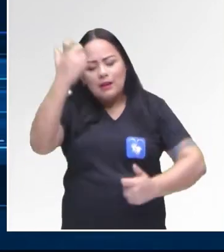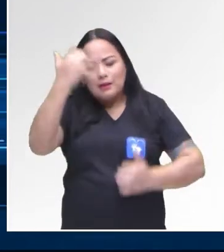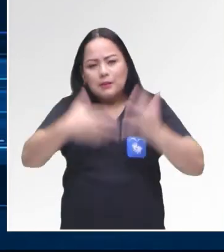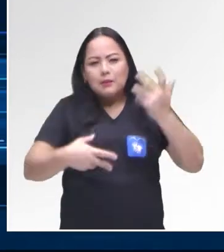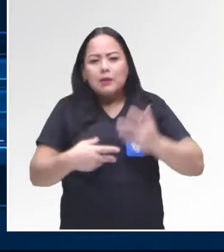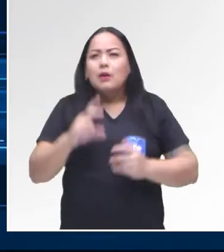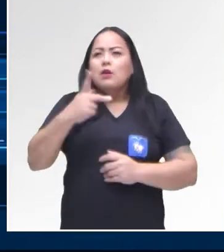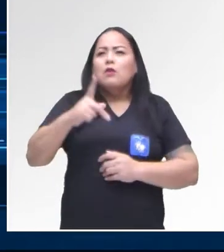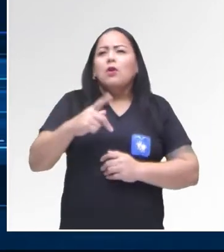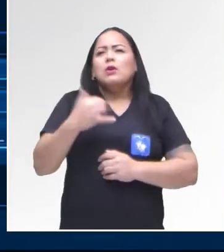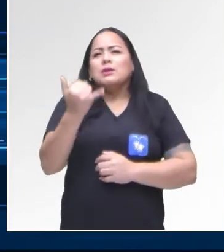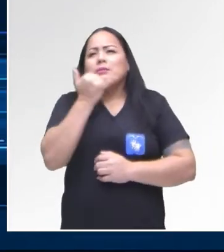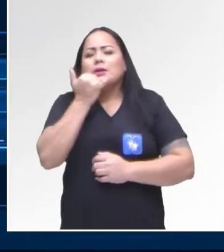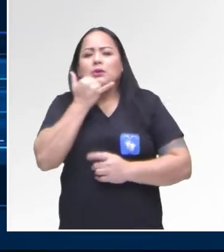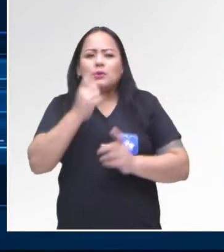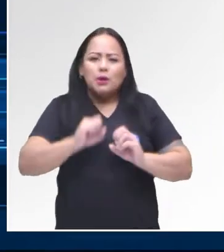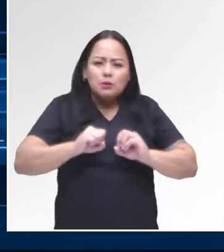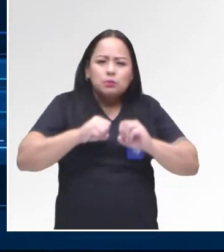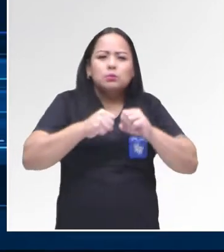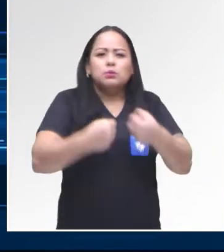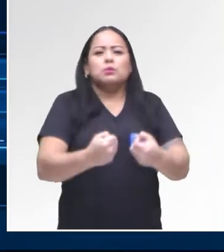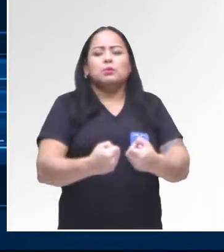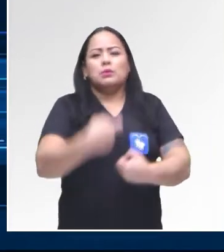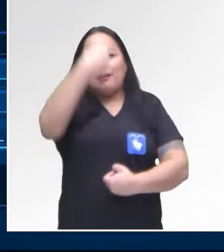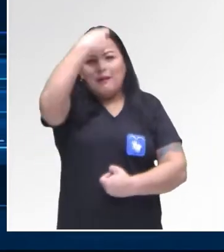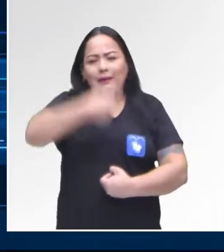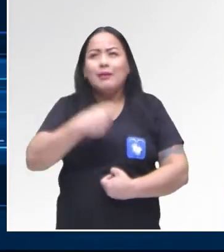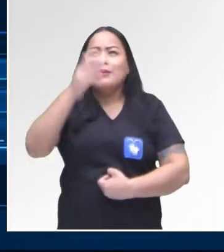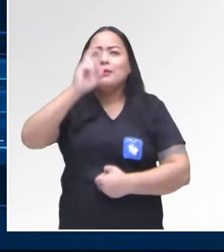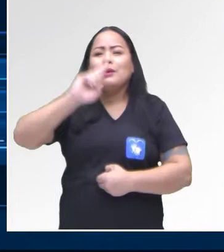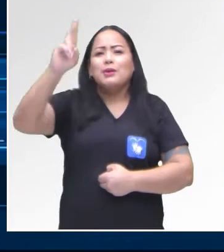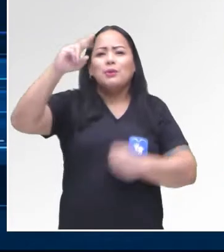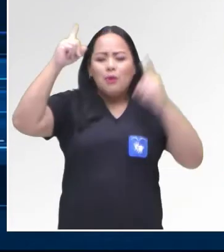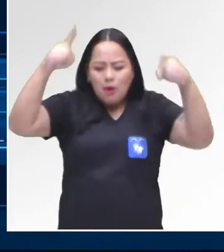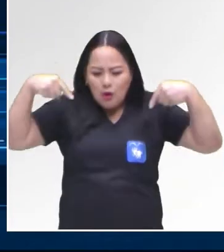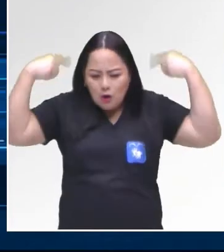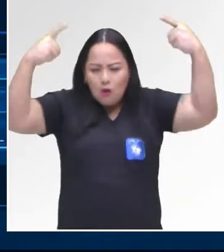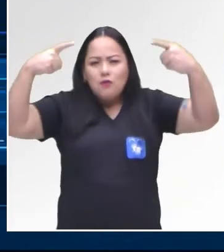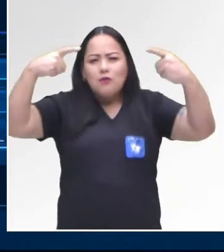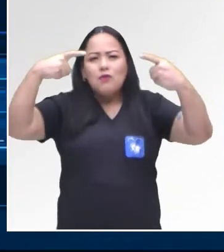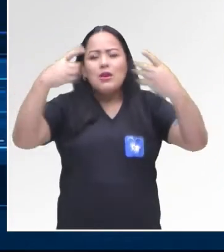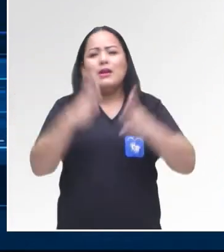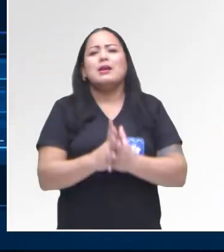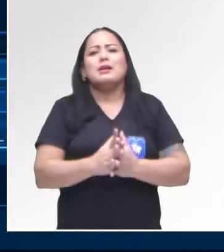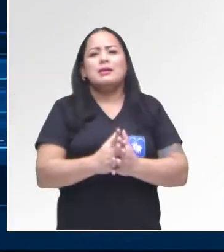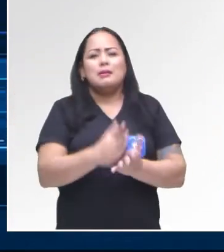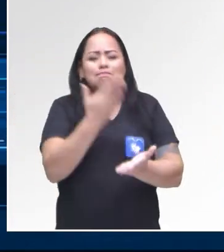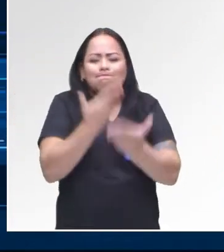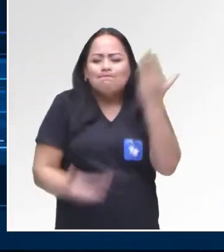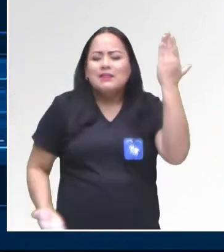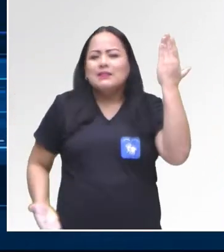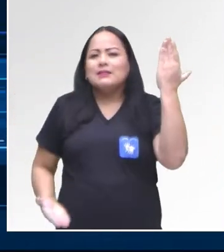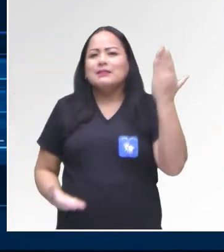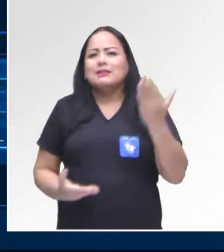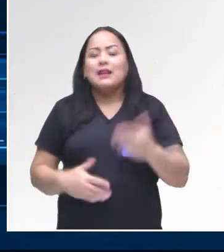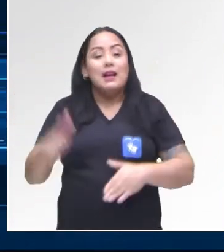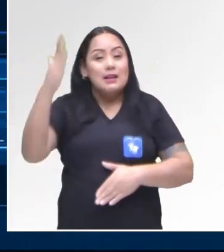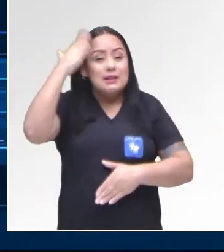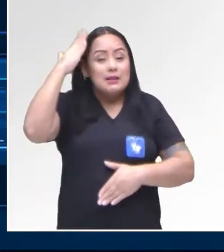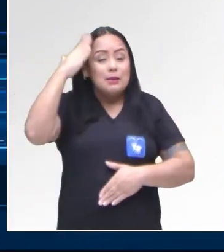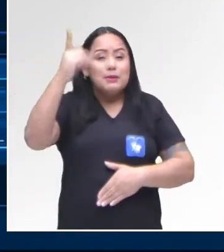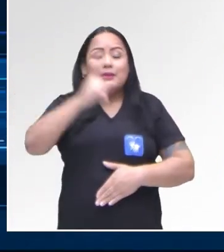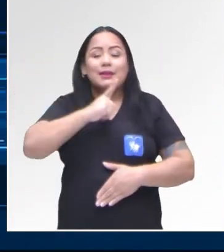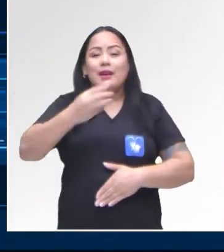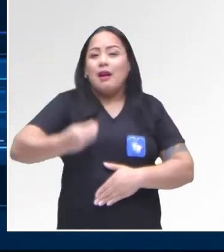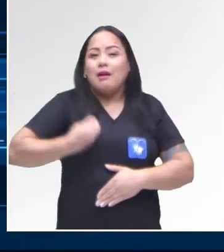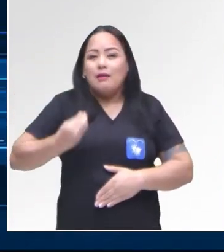tem a perdoar, mais empenhado, eu sou, Senhor, a ovelha desgarrada. Olha como ele se comportava. Ele sabia que tinha uma